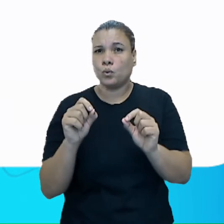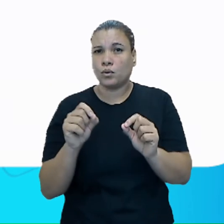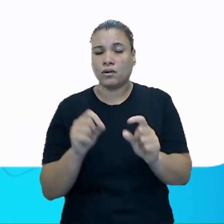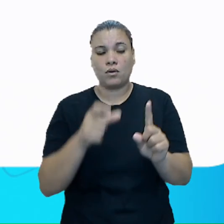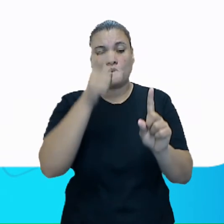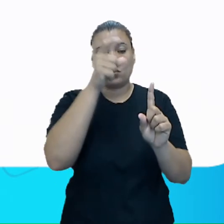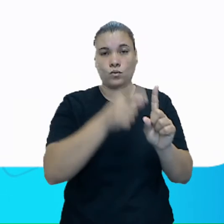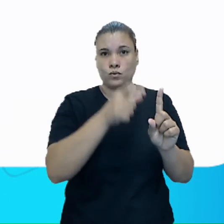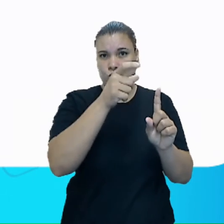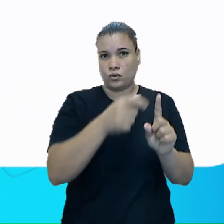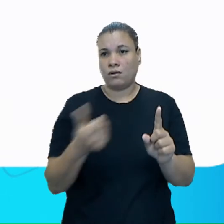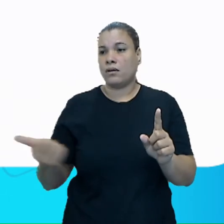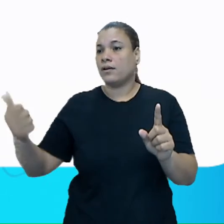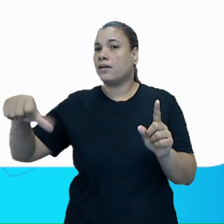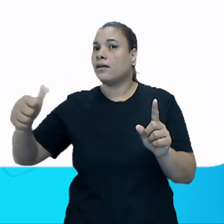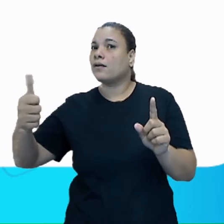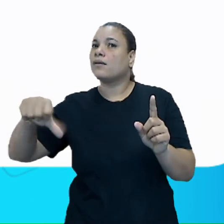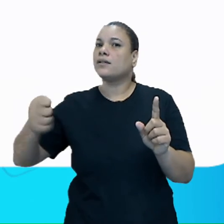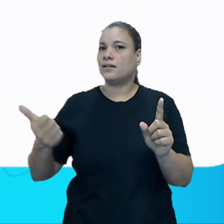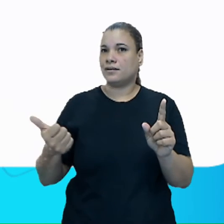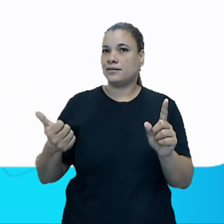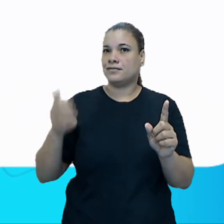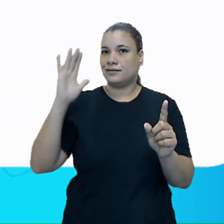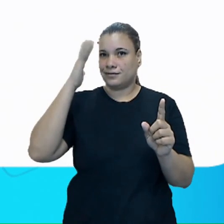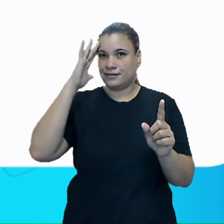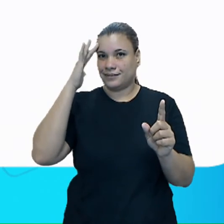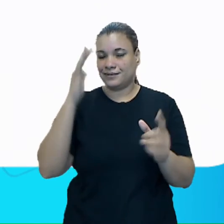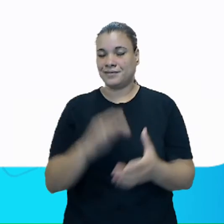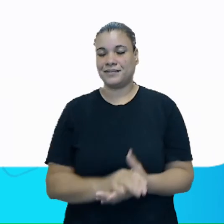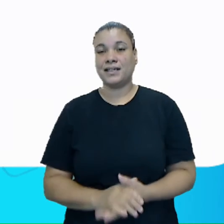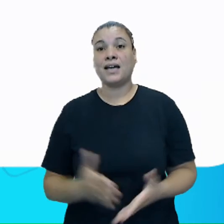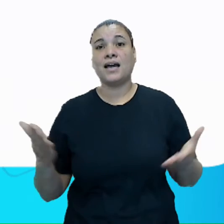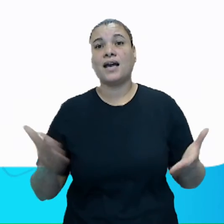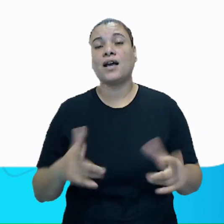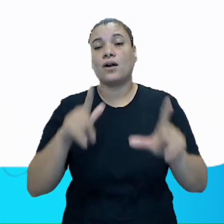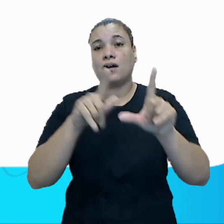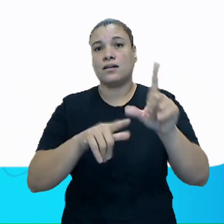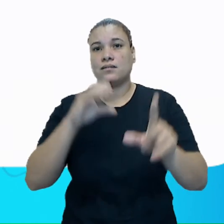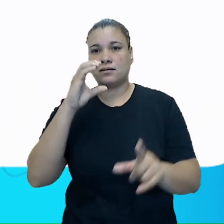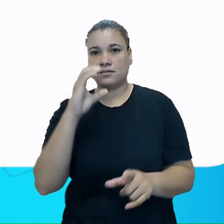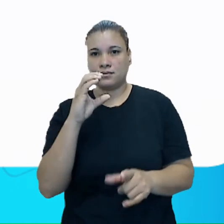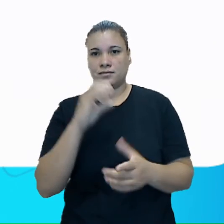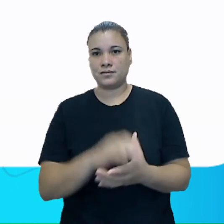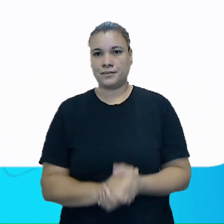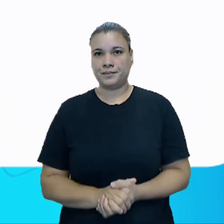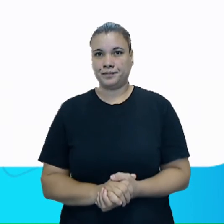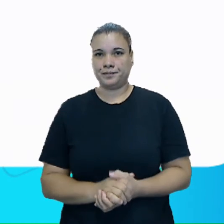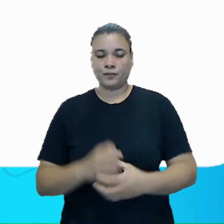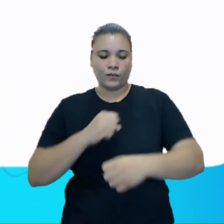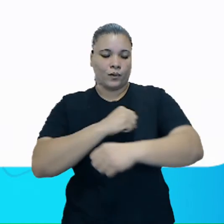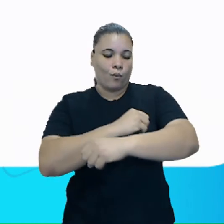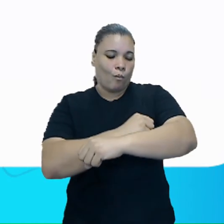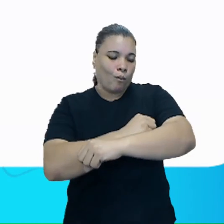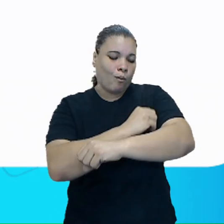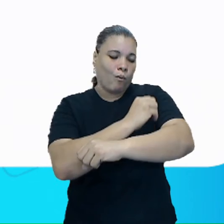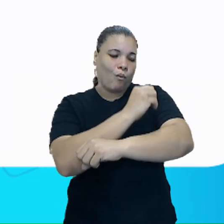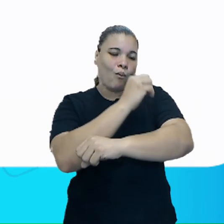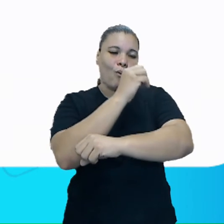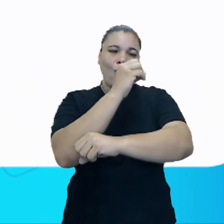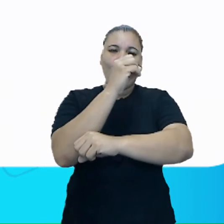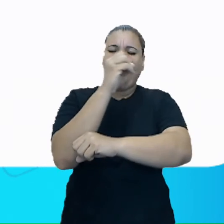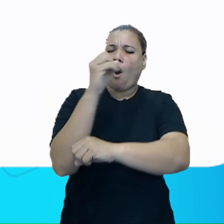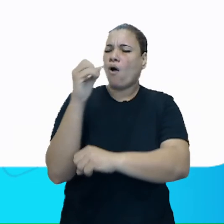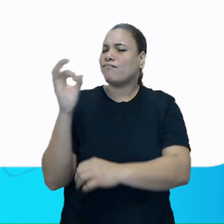competente do sujeito. Agora a letra C, o pôr do sol é maravilhoso.